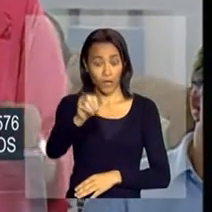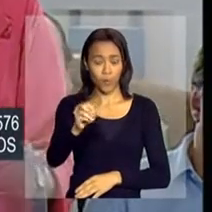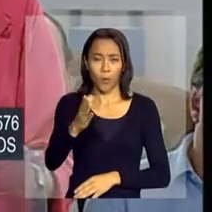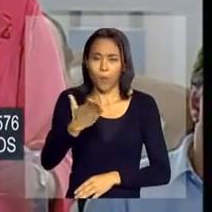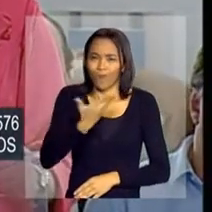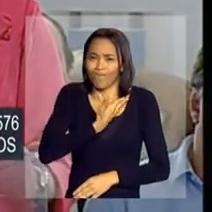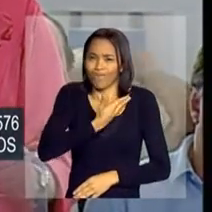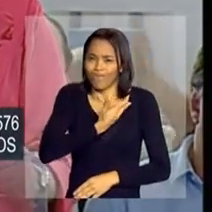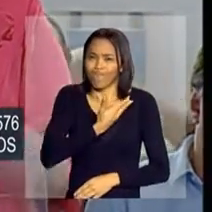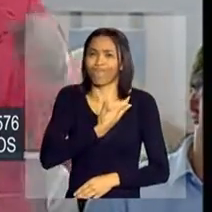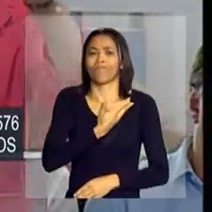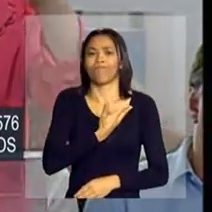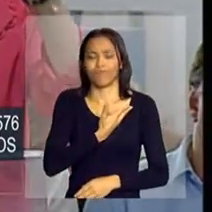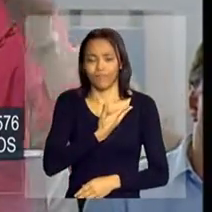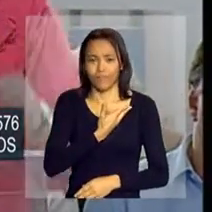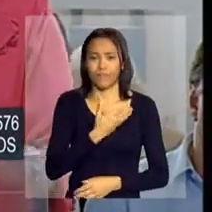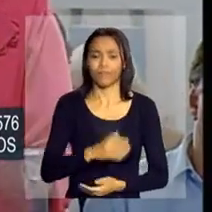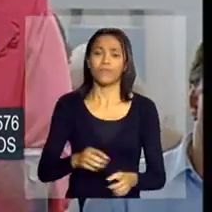parceiro,